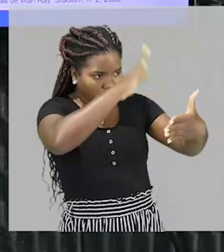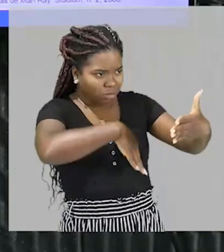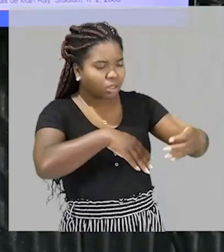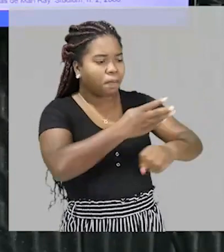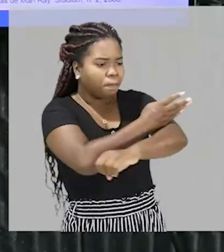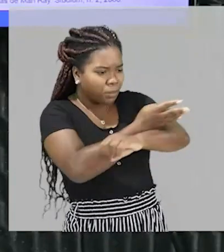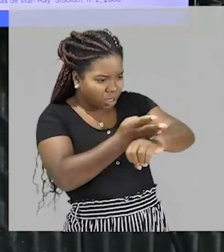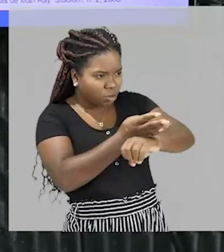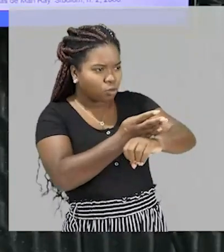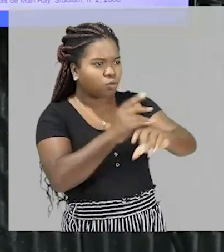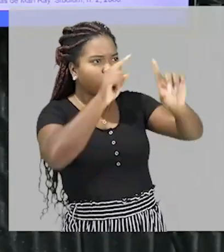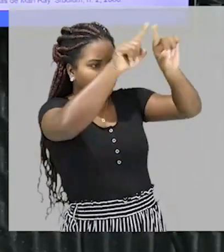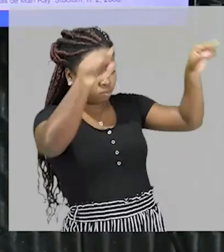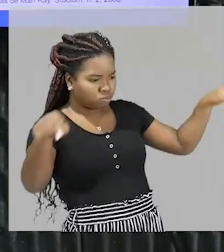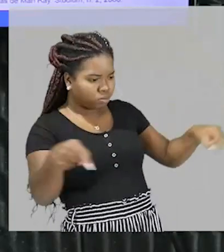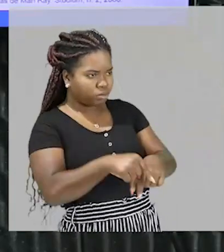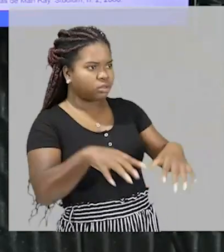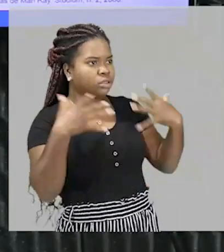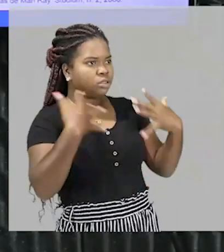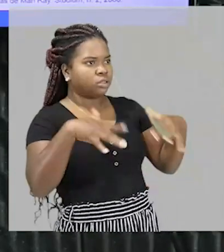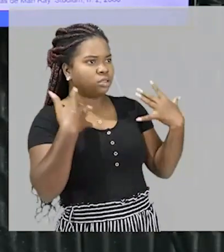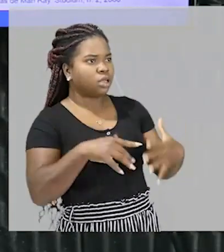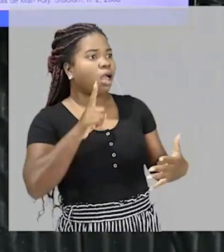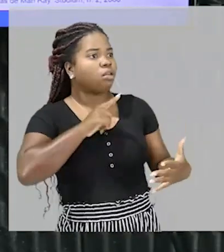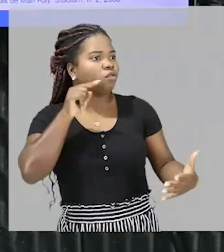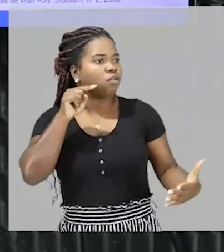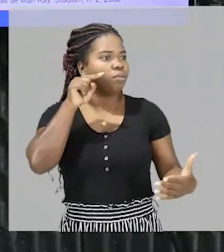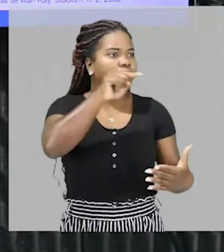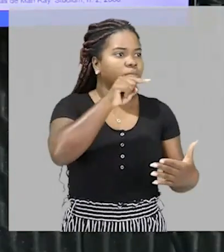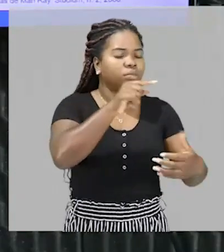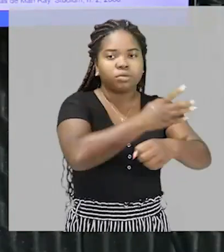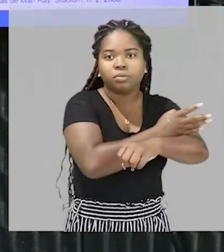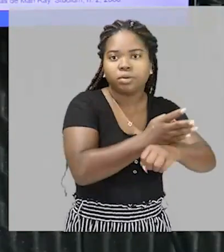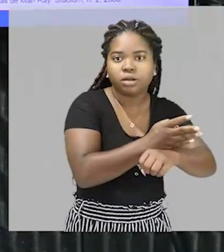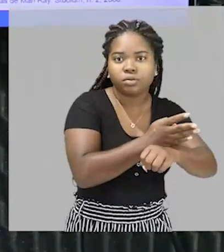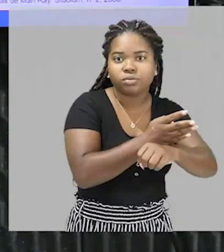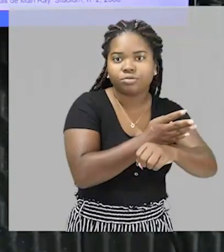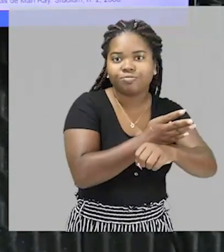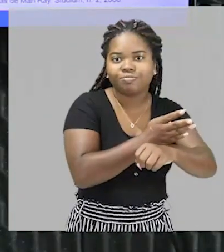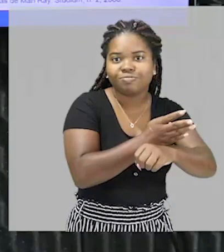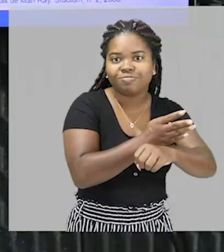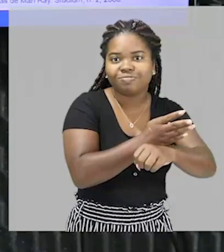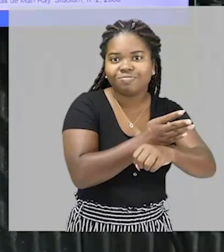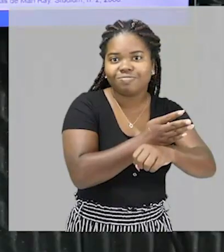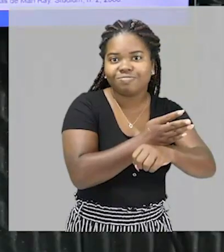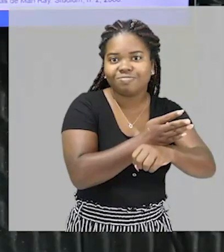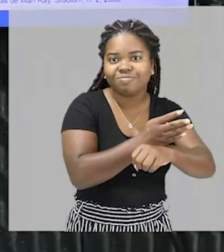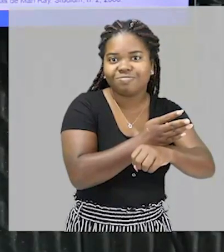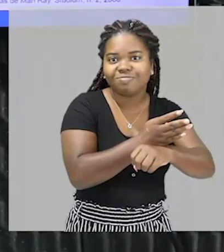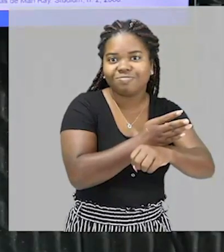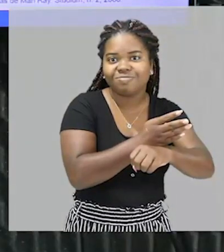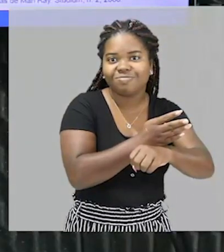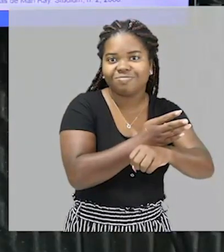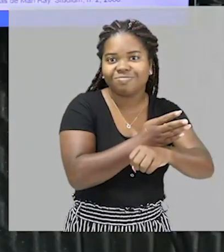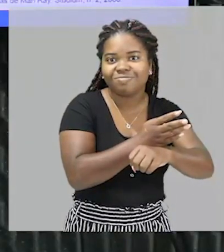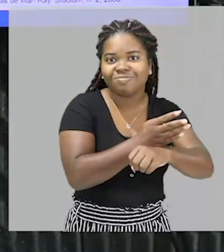branco que a gente tem nas salas de aula, só que era negro, com uma bolinha ponto branco no meio.